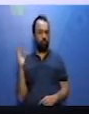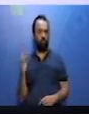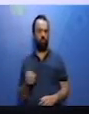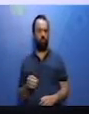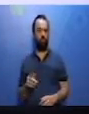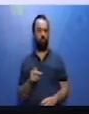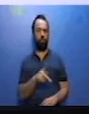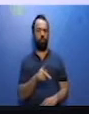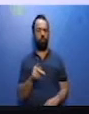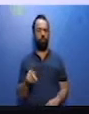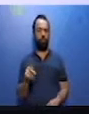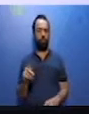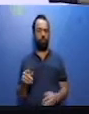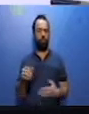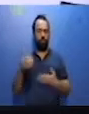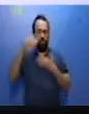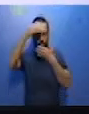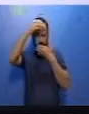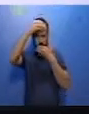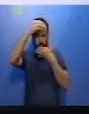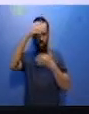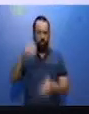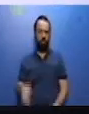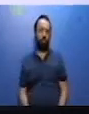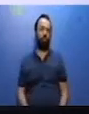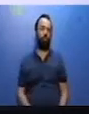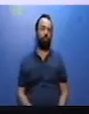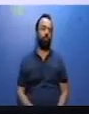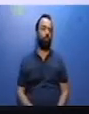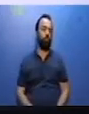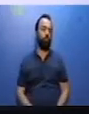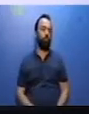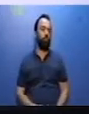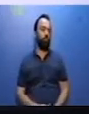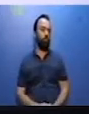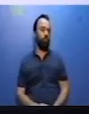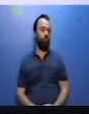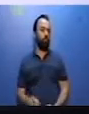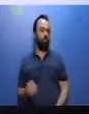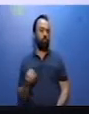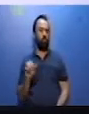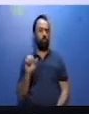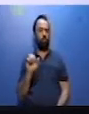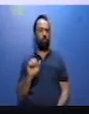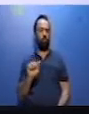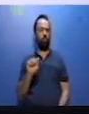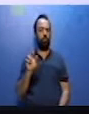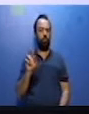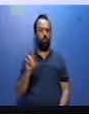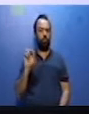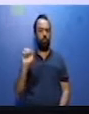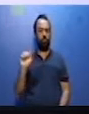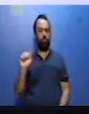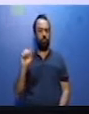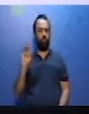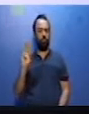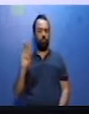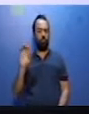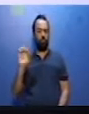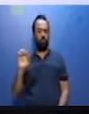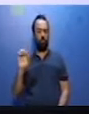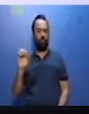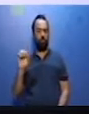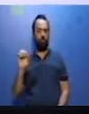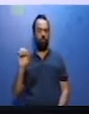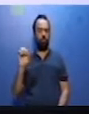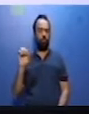hindus os árabes foram de extrema importância para a divulgação da matemática no mundo né e